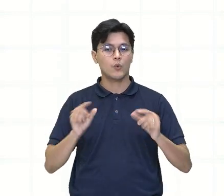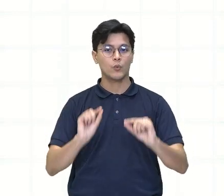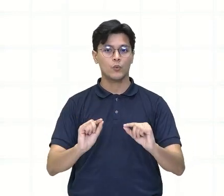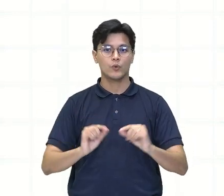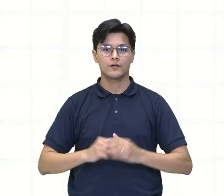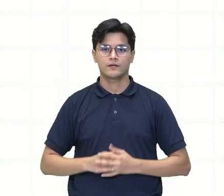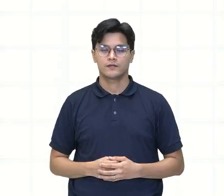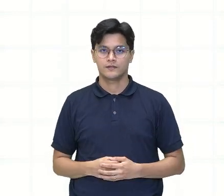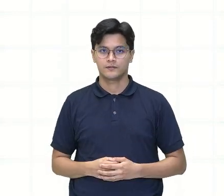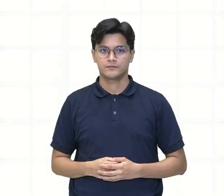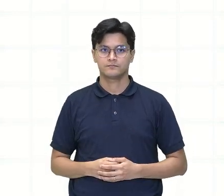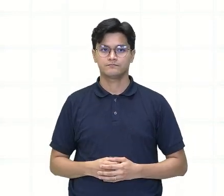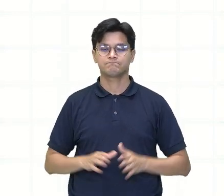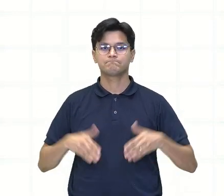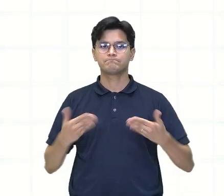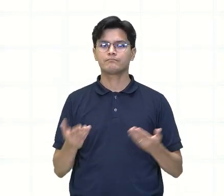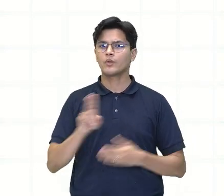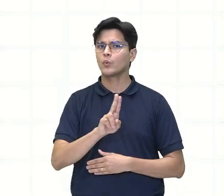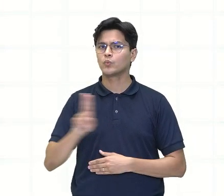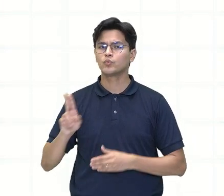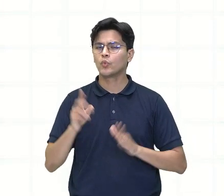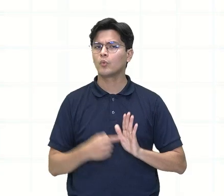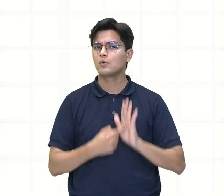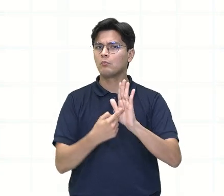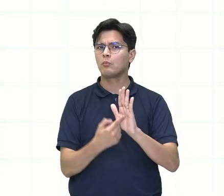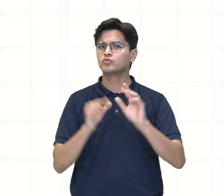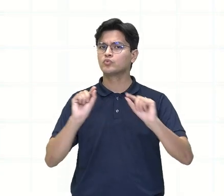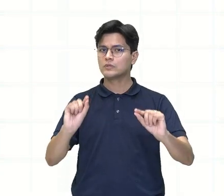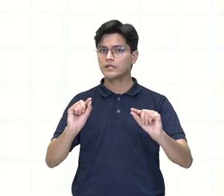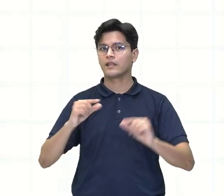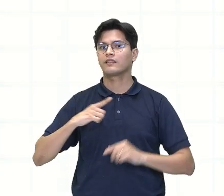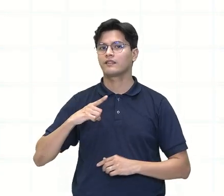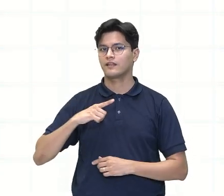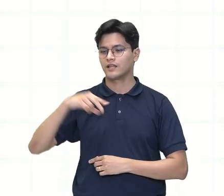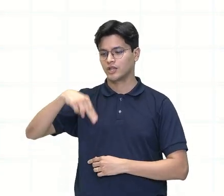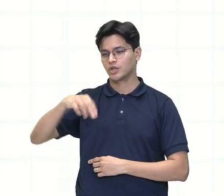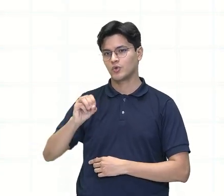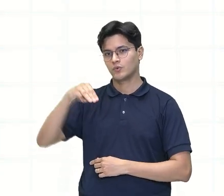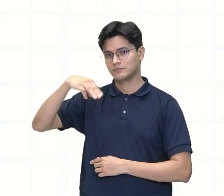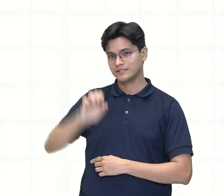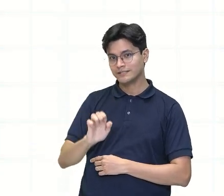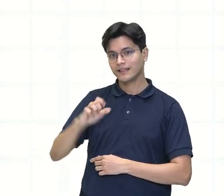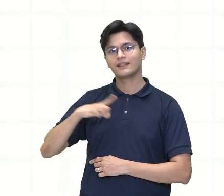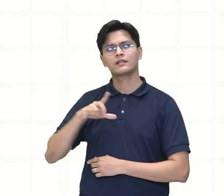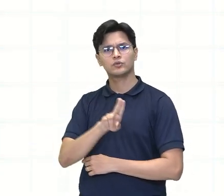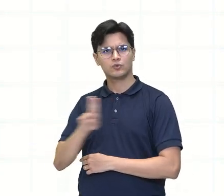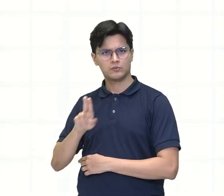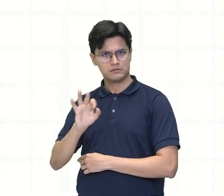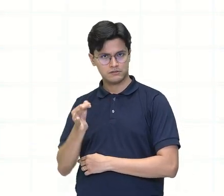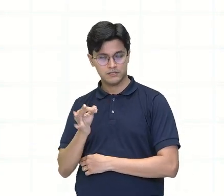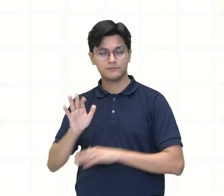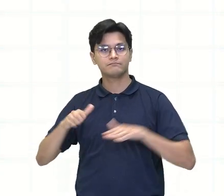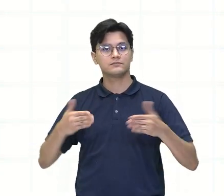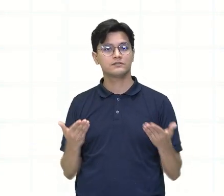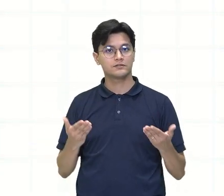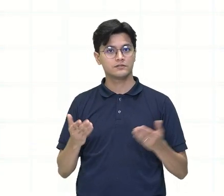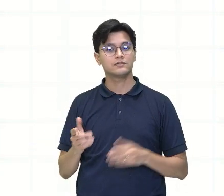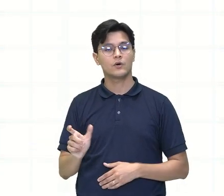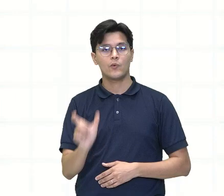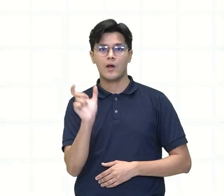o próprio nome já está dizendo, ó, nominal, né? Tem um nome. Então, é aquele que tem como núcleo